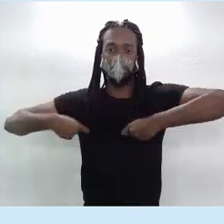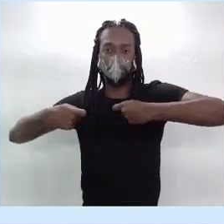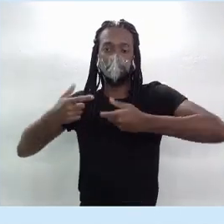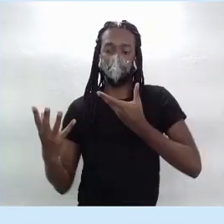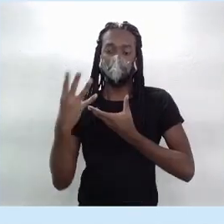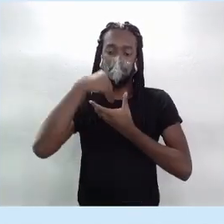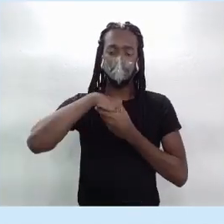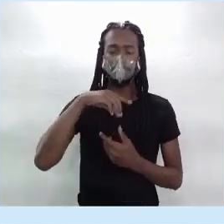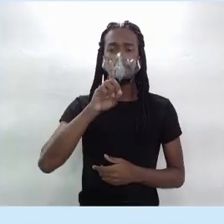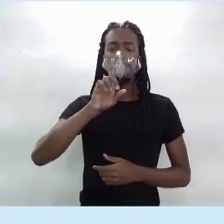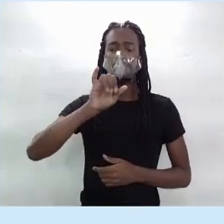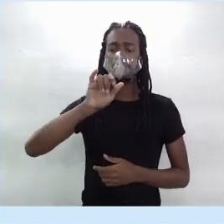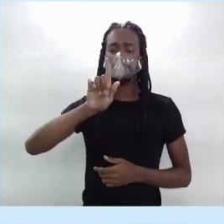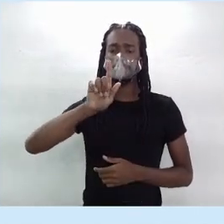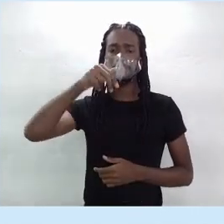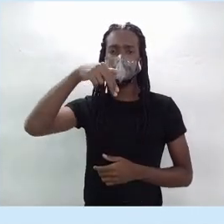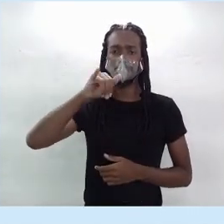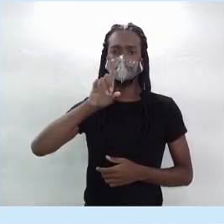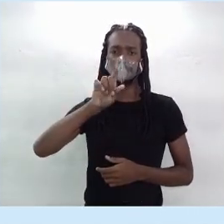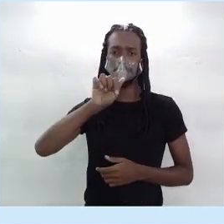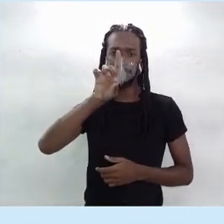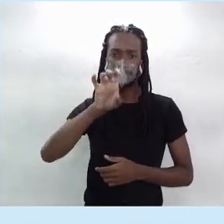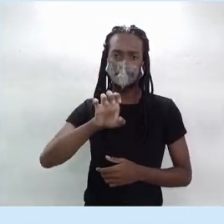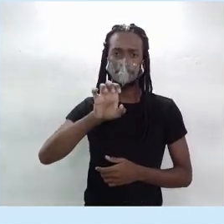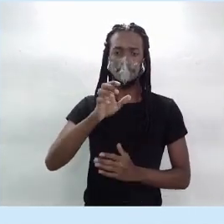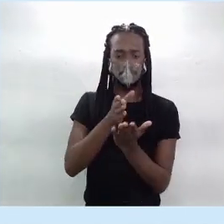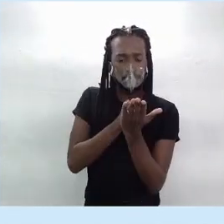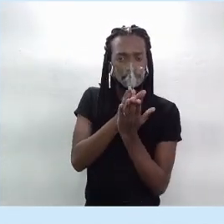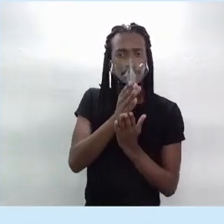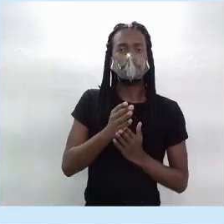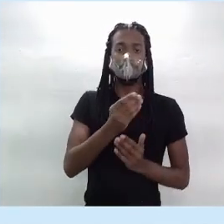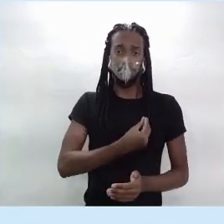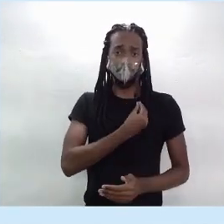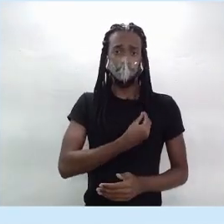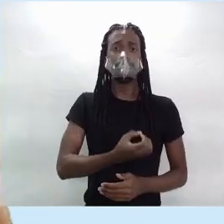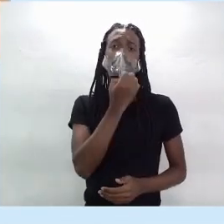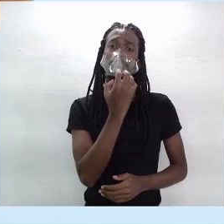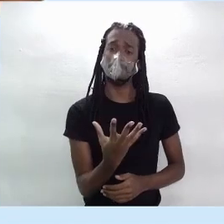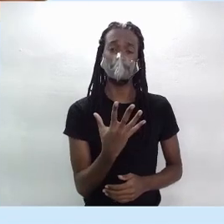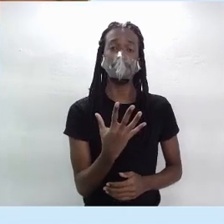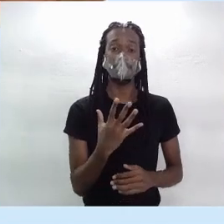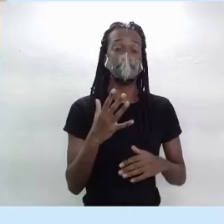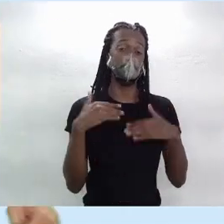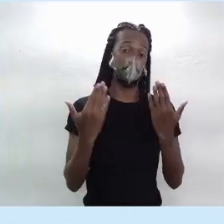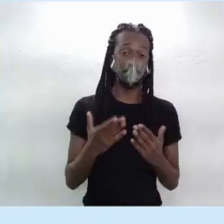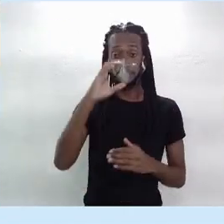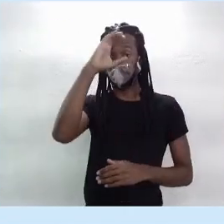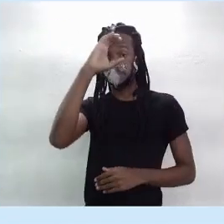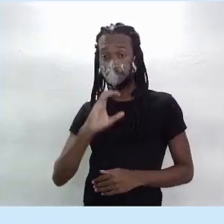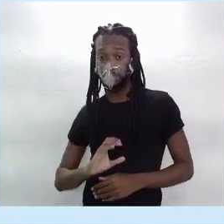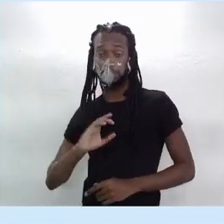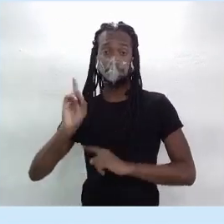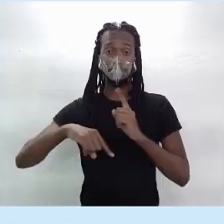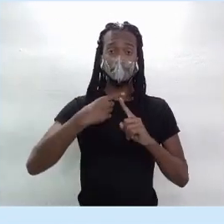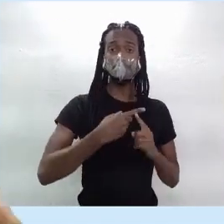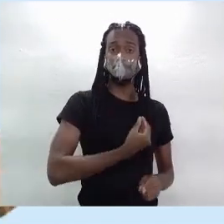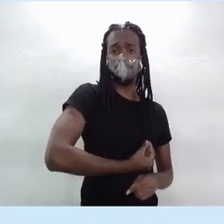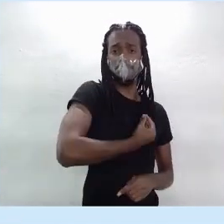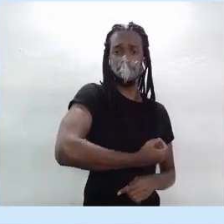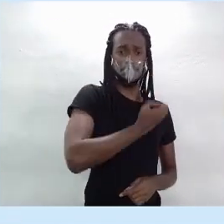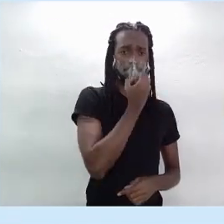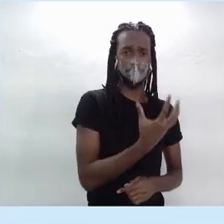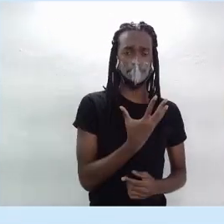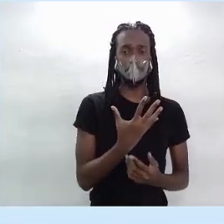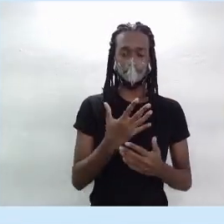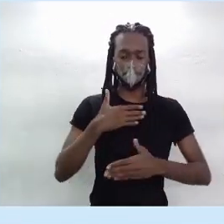e a dignidade do ser humano. Reflitam sobre isso. Cidadania e dignidade do